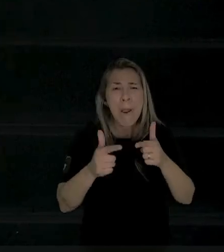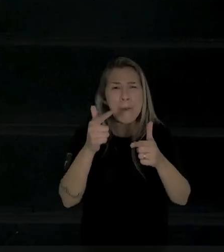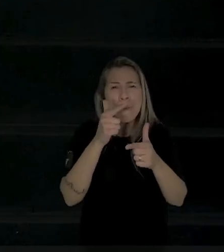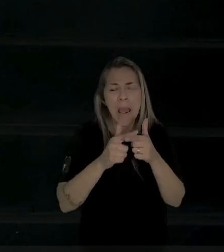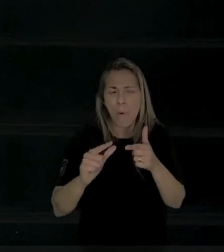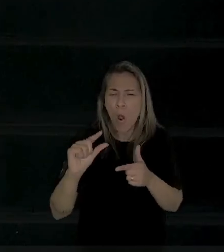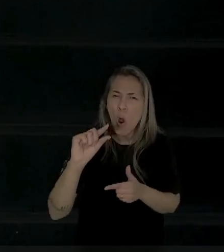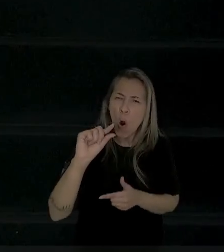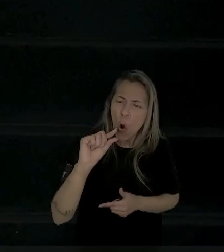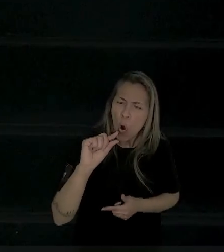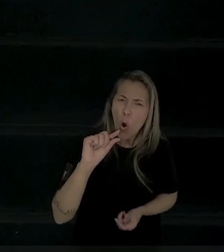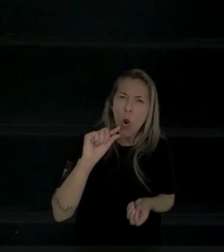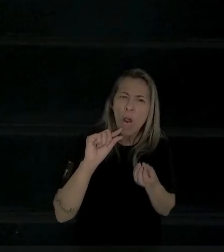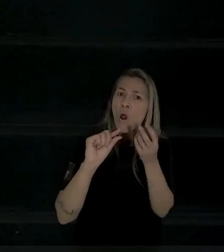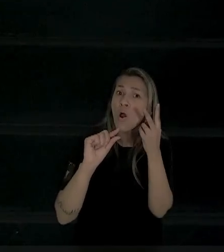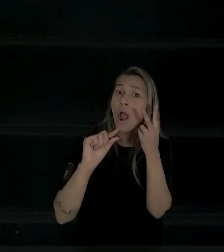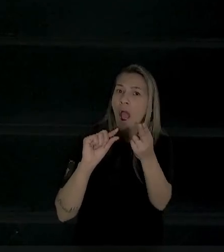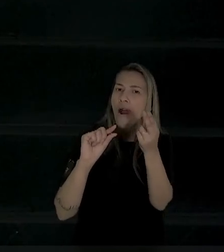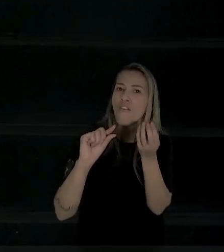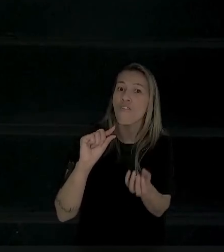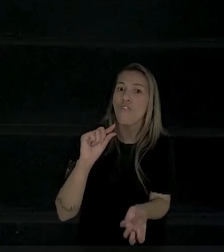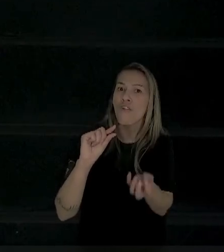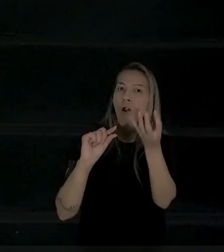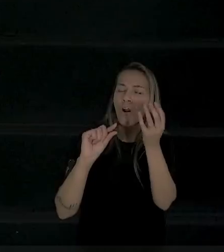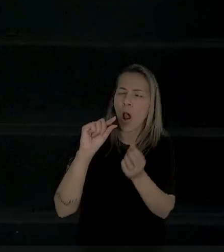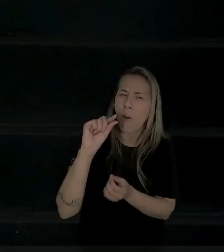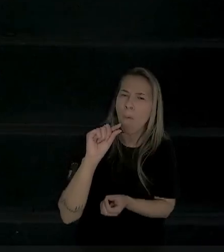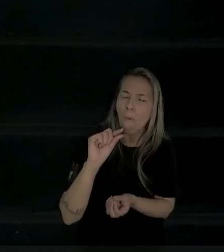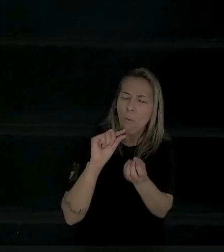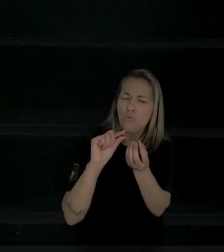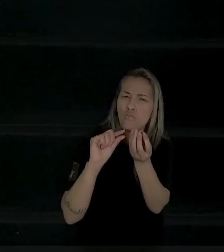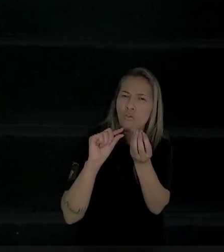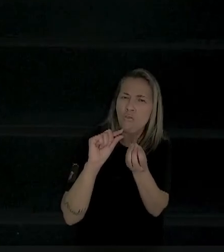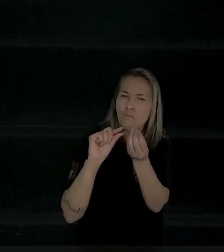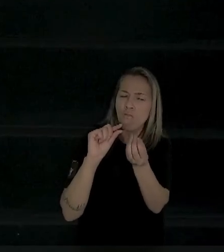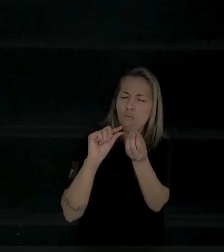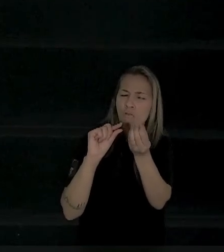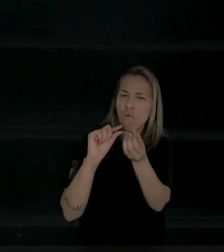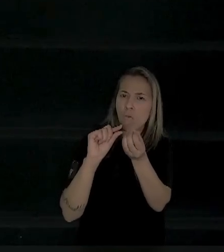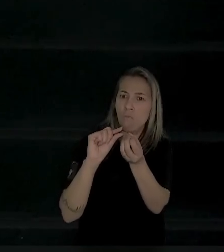fogueira começa com uma pequena fagulha. Deus manda um fogo.